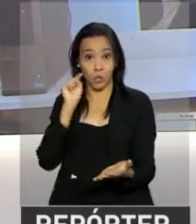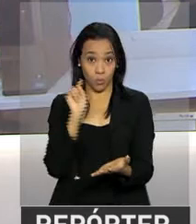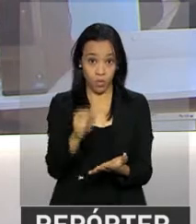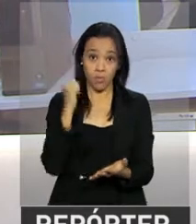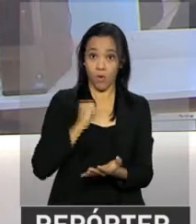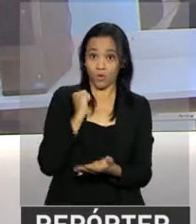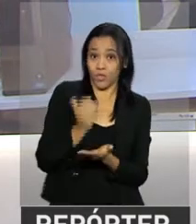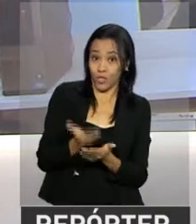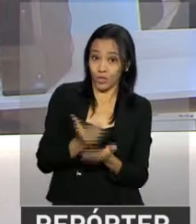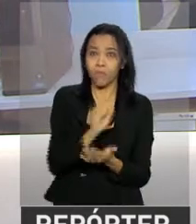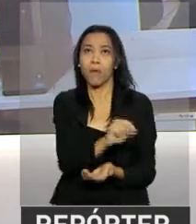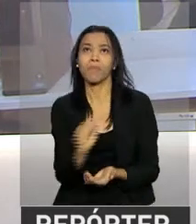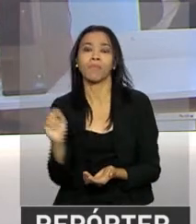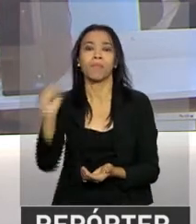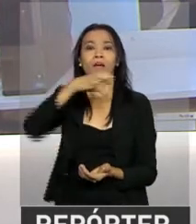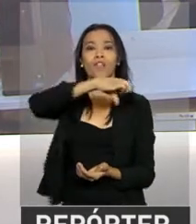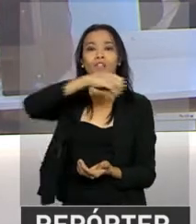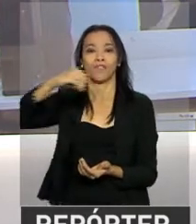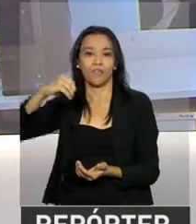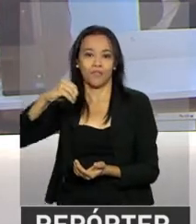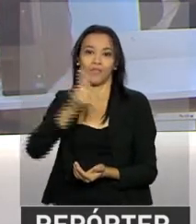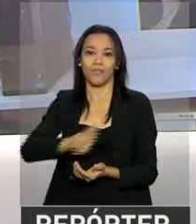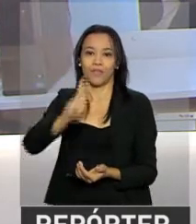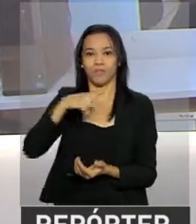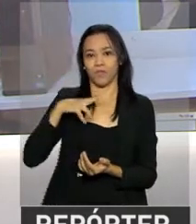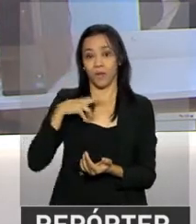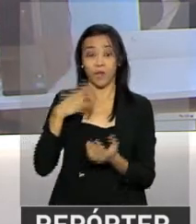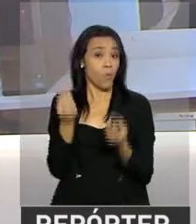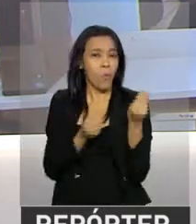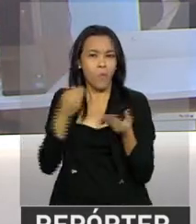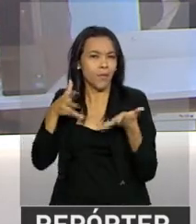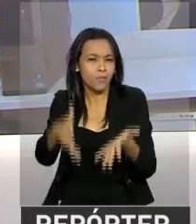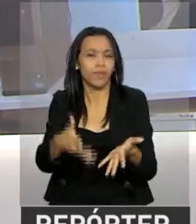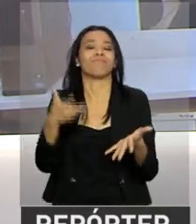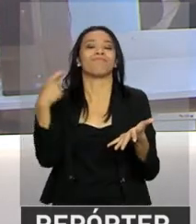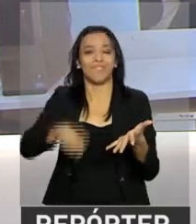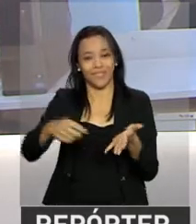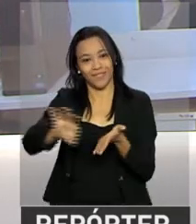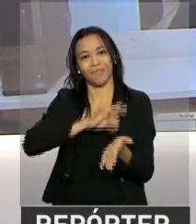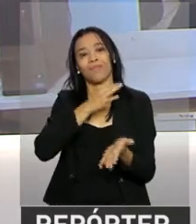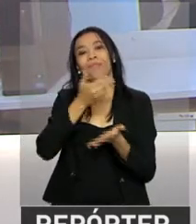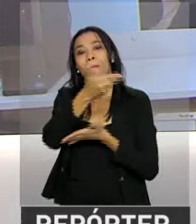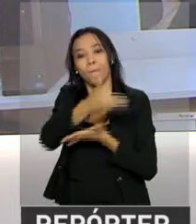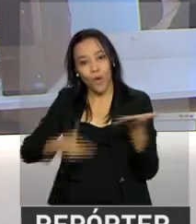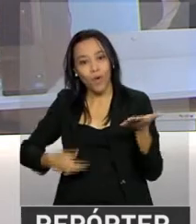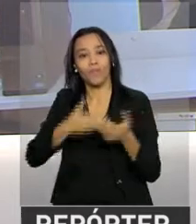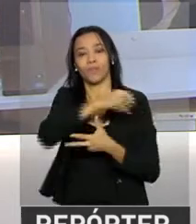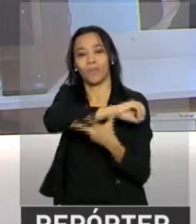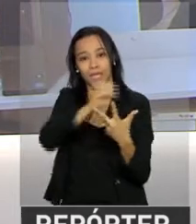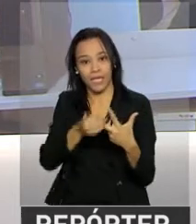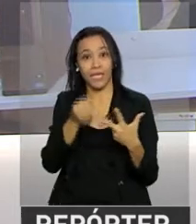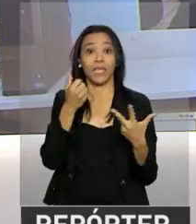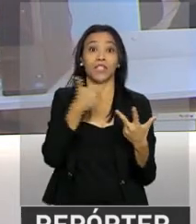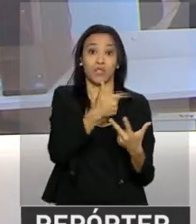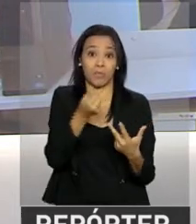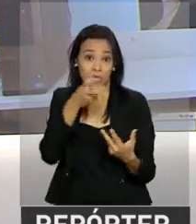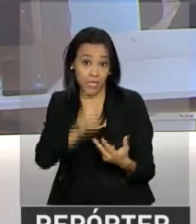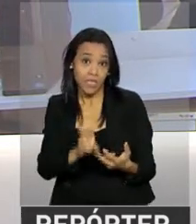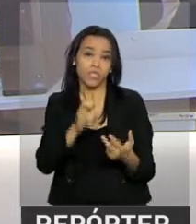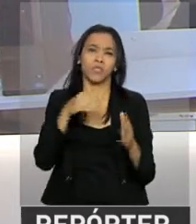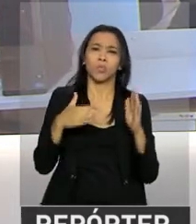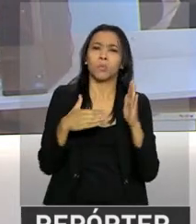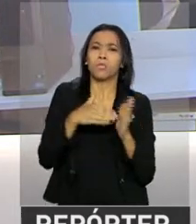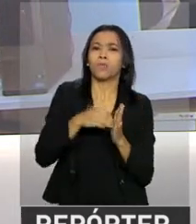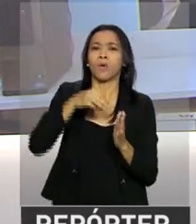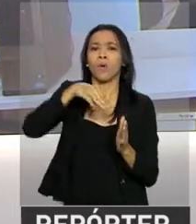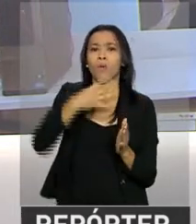cerca de 900 universidades particulares. Para participar, o candidato deve ter feito o Enem de 2015, ter tirado no mínimo